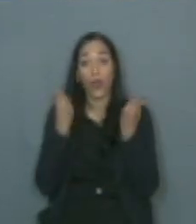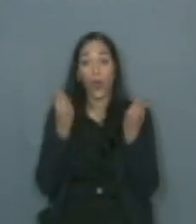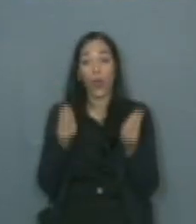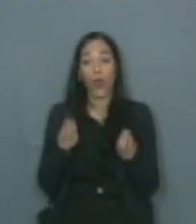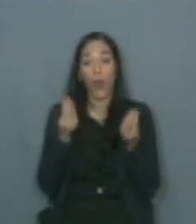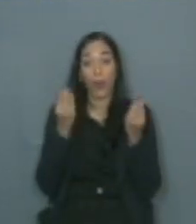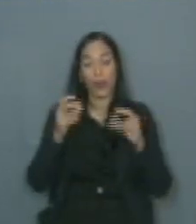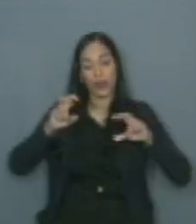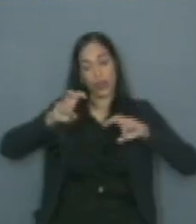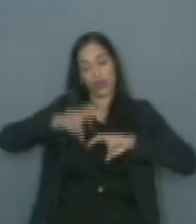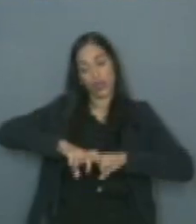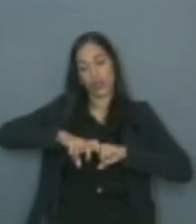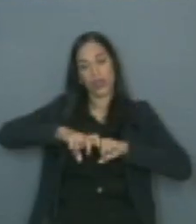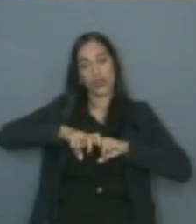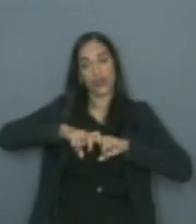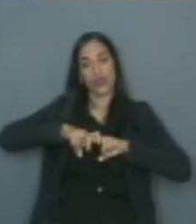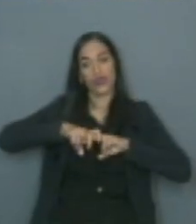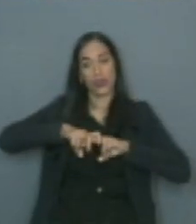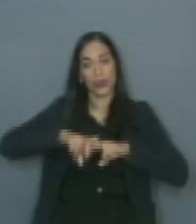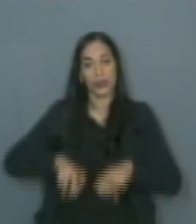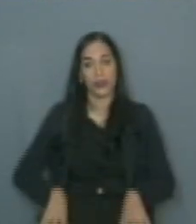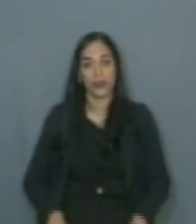das cadeiras?